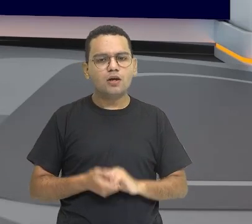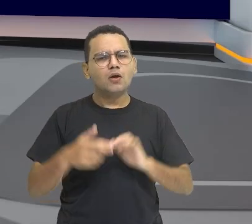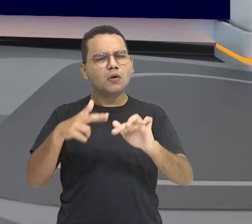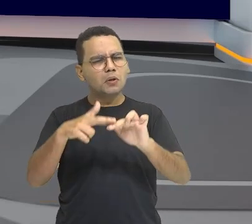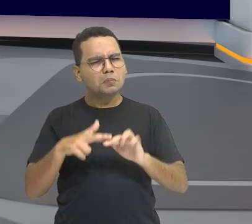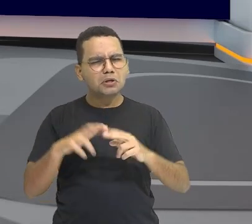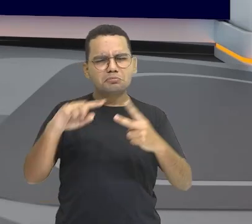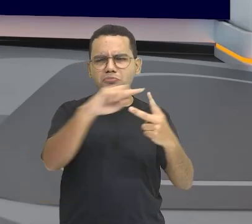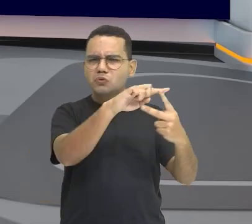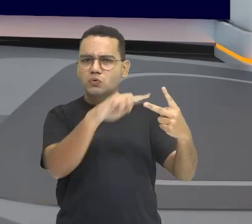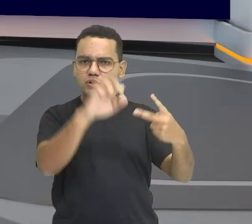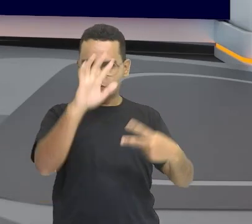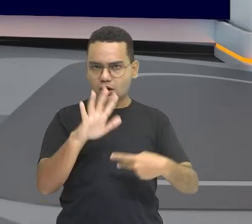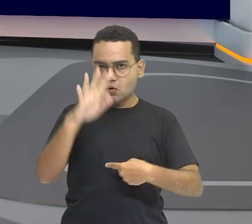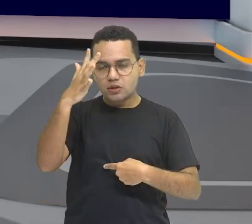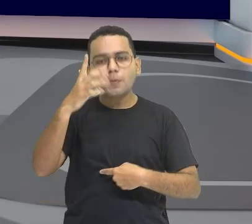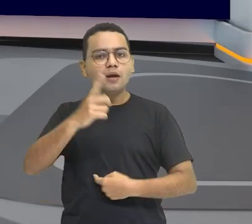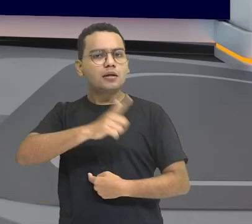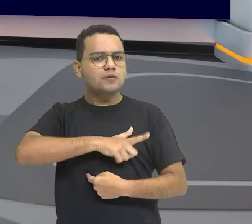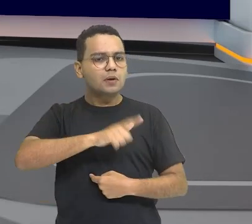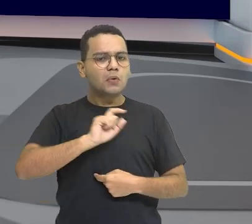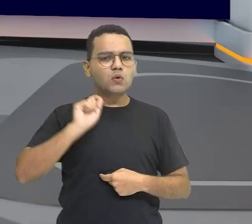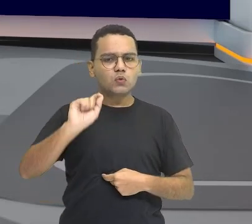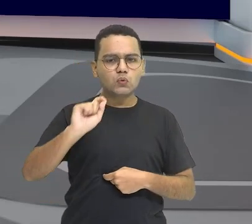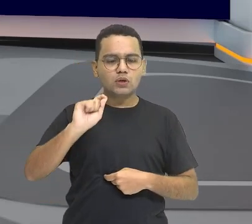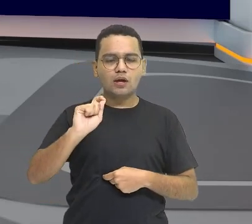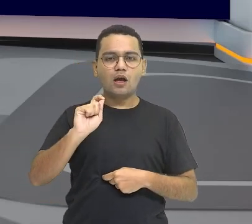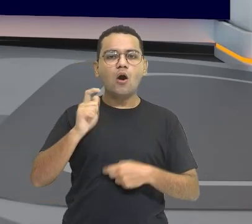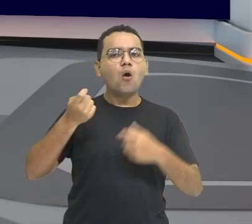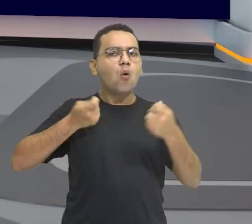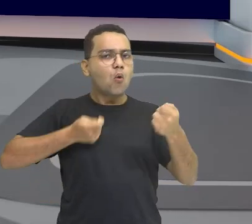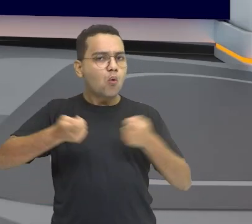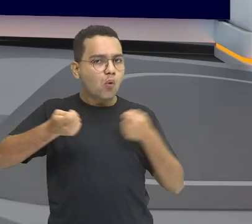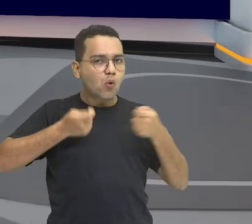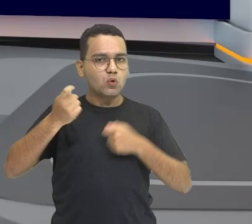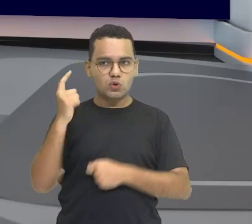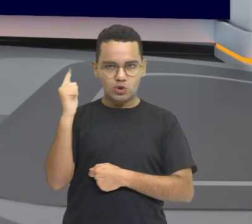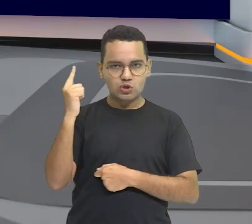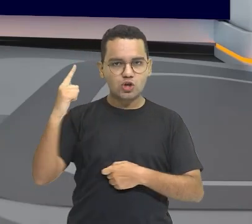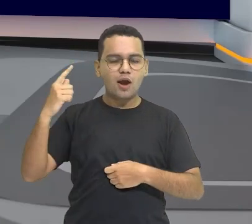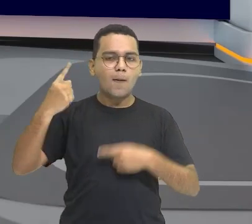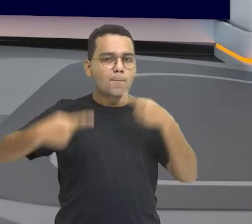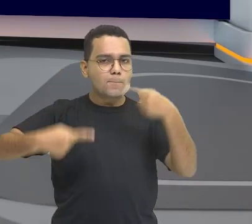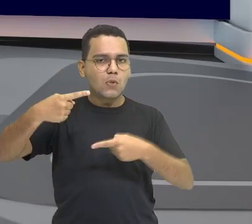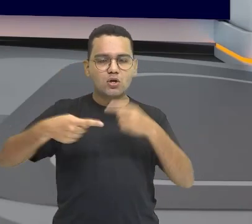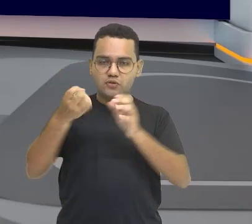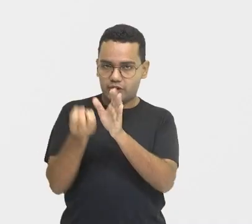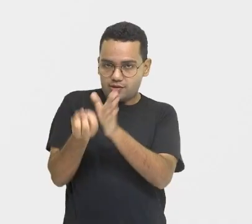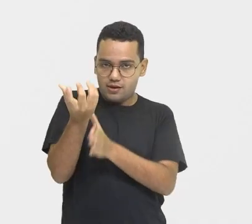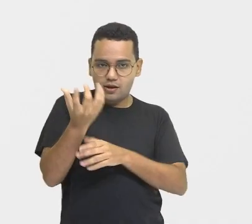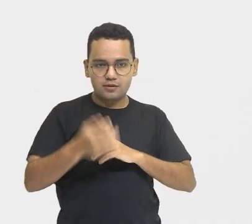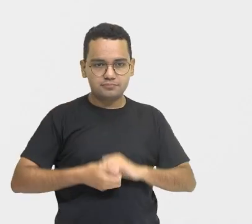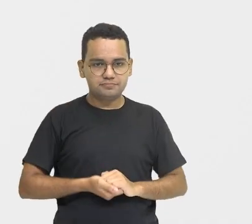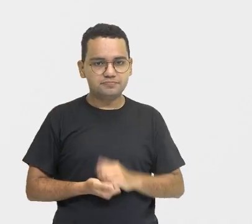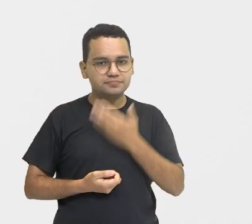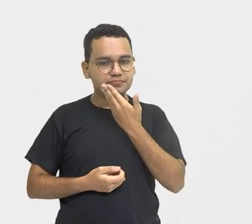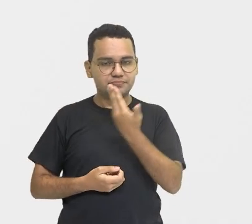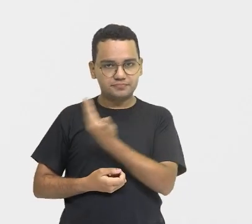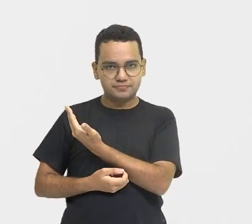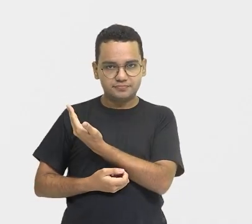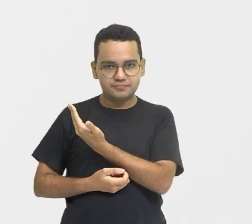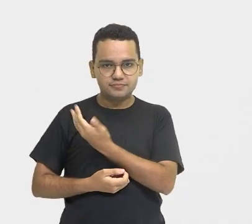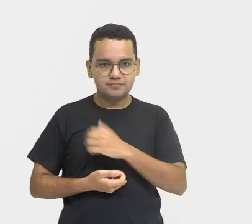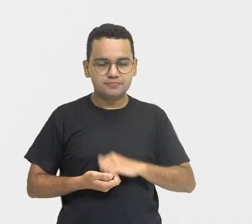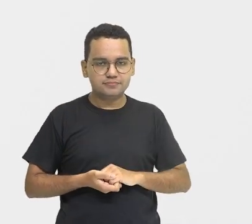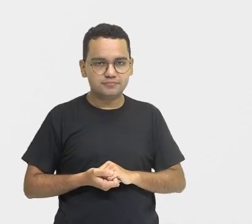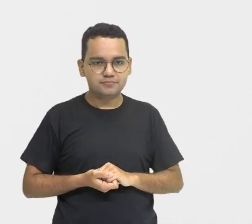ordem bipolar, nós temos ali uma nova ordem geopolítica mundial que irá surgir. Acompanhe comigo as características dessa